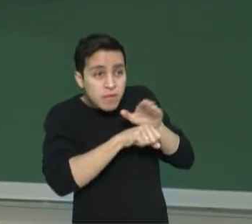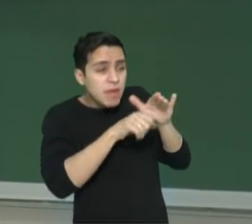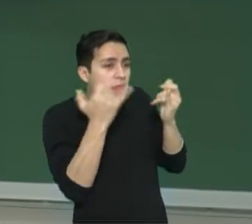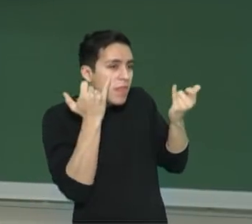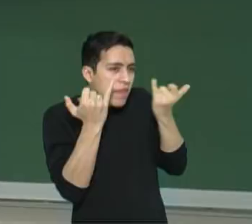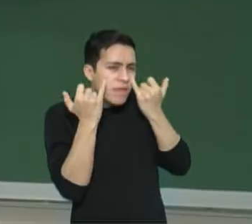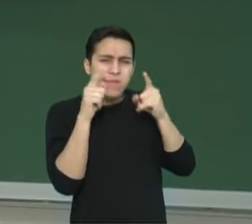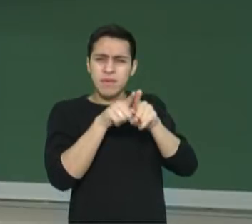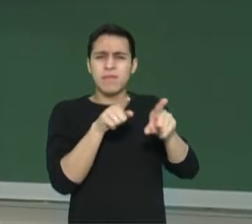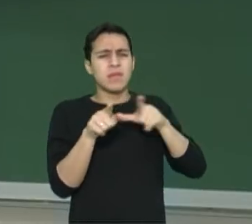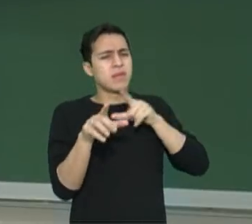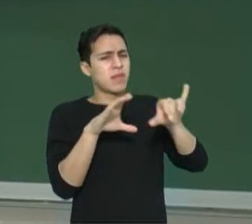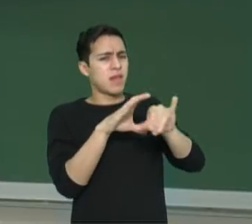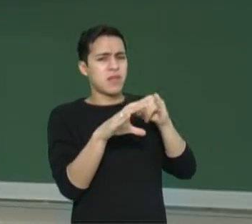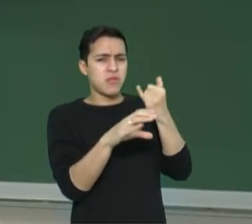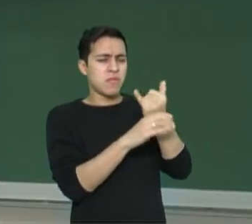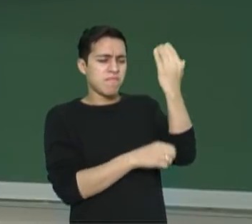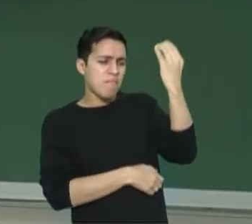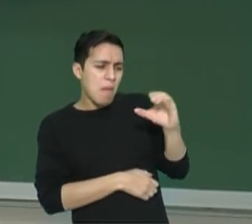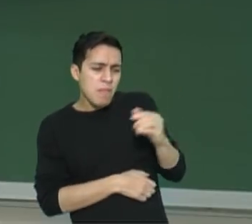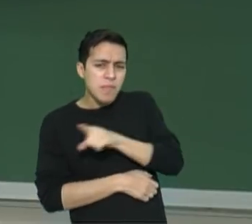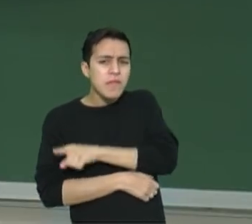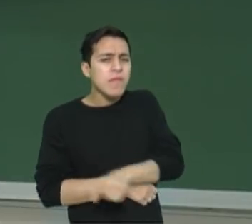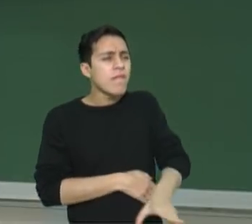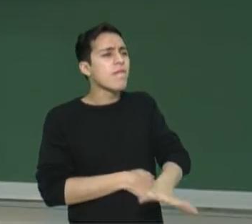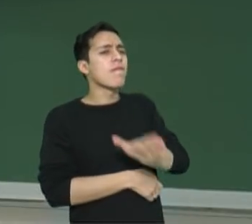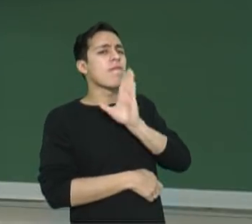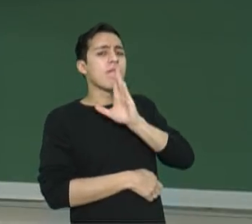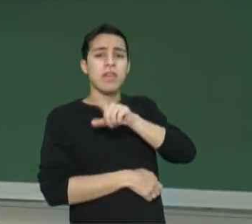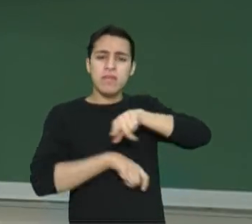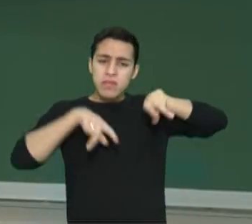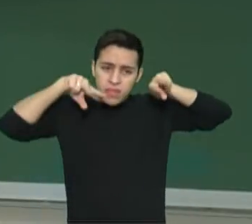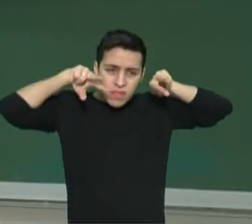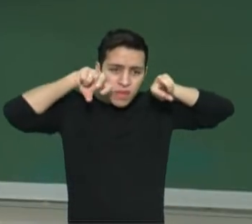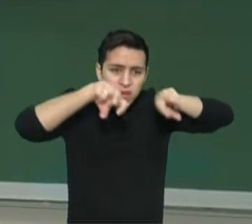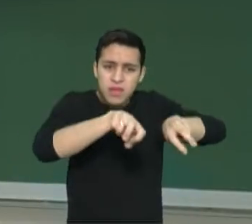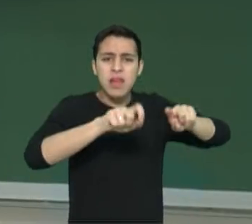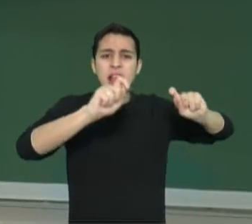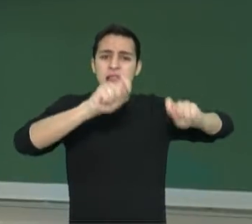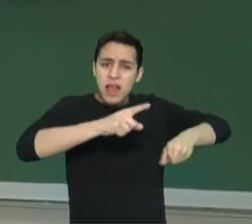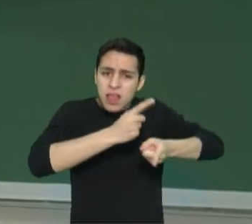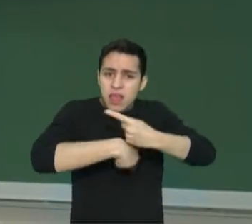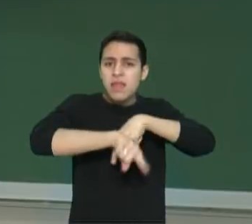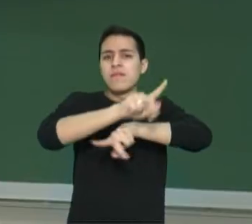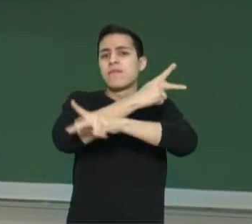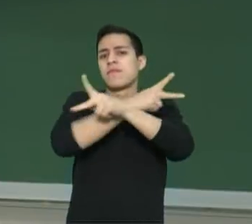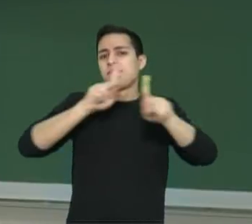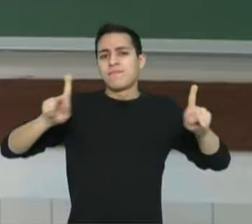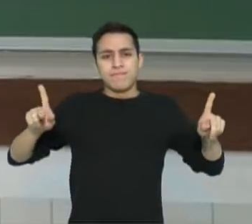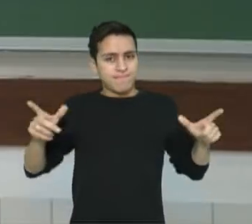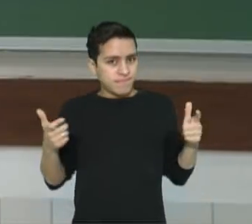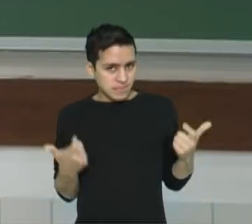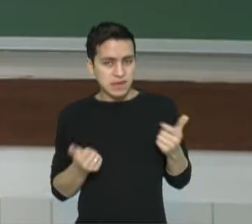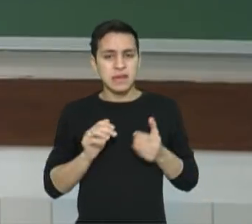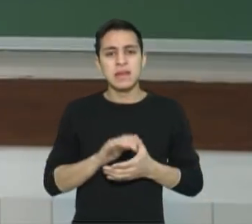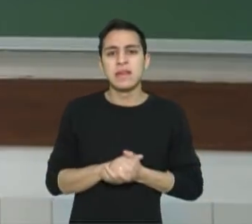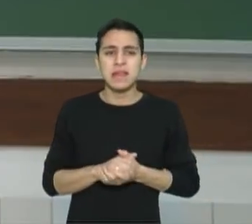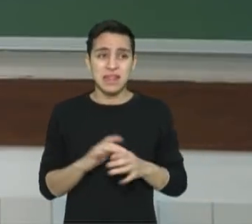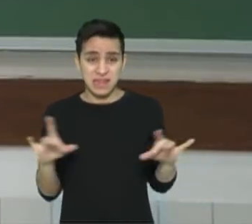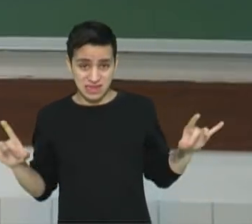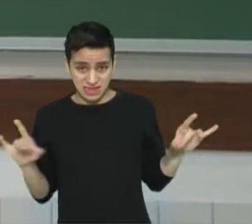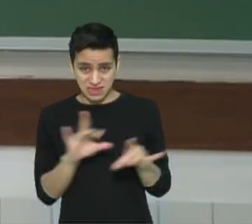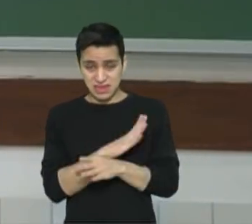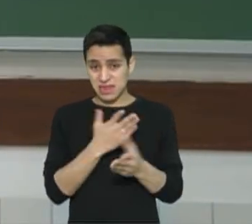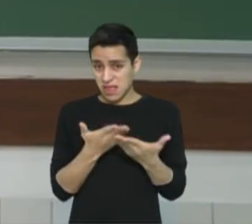tem vídeos também sobre isso, para você conhecer e explorar aí esse potencial que está dentro de você, tá bom? Bom, vamos fechar